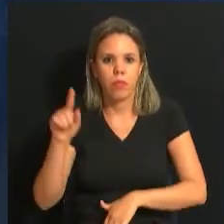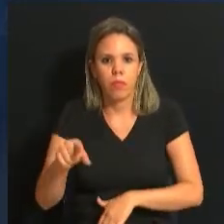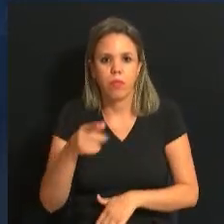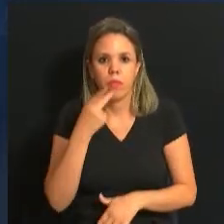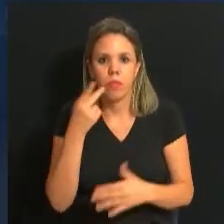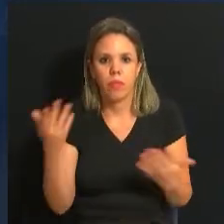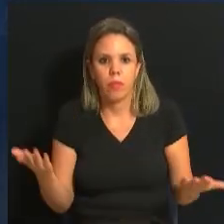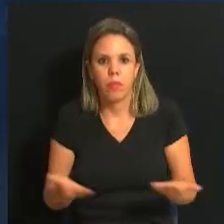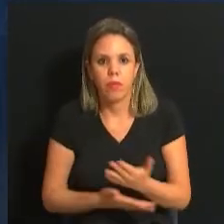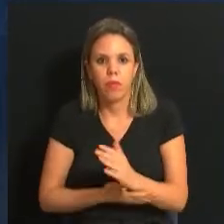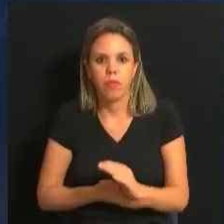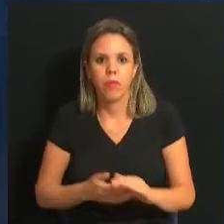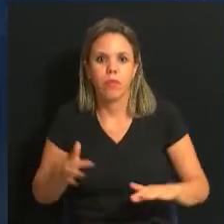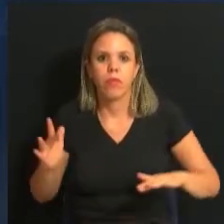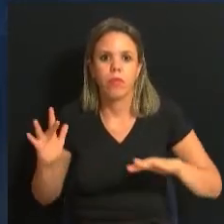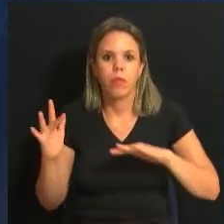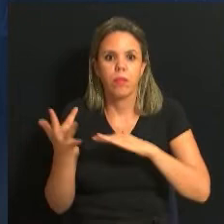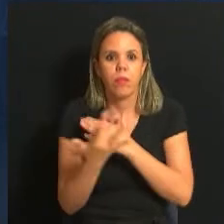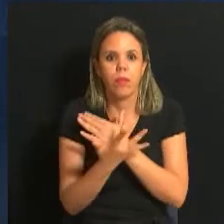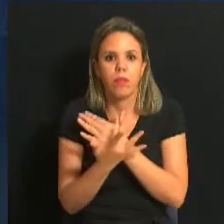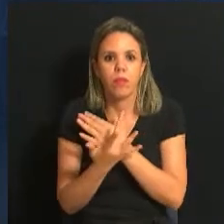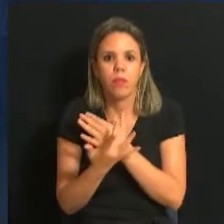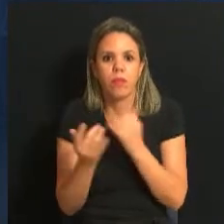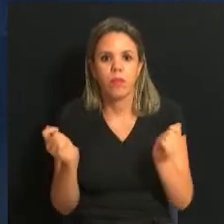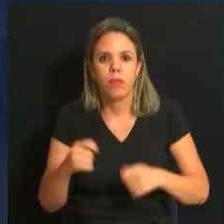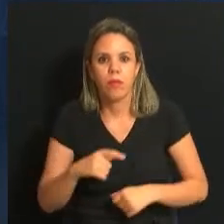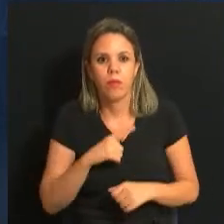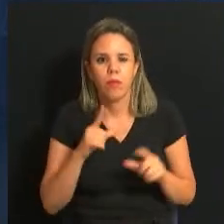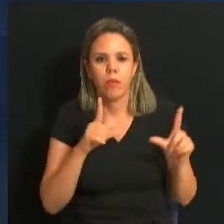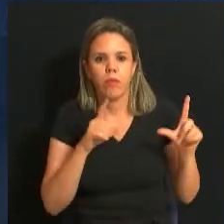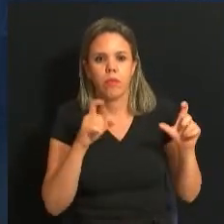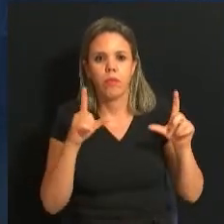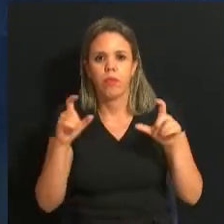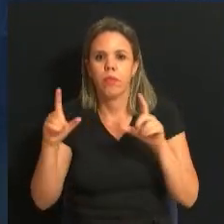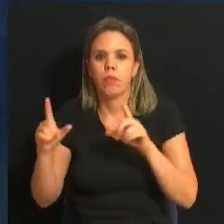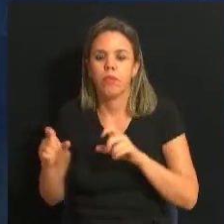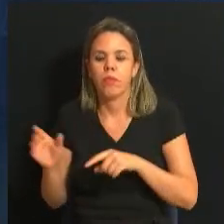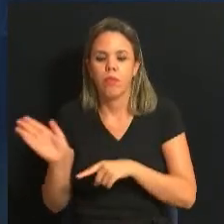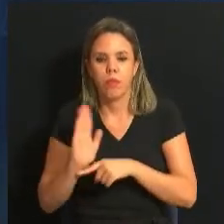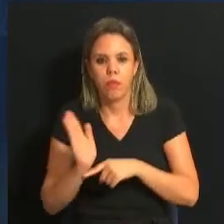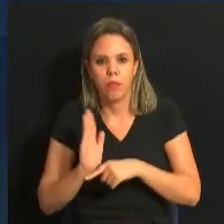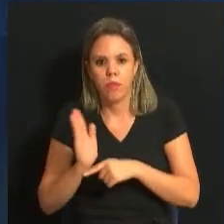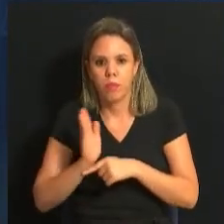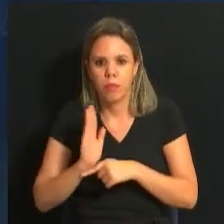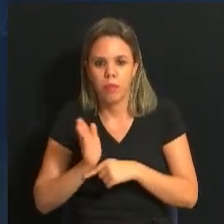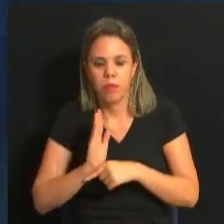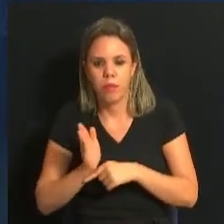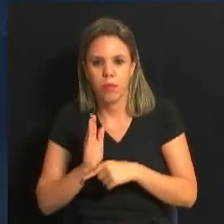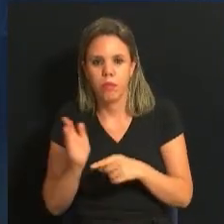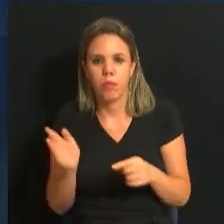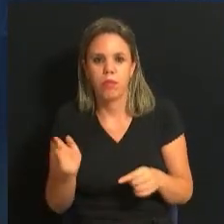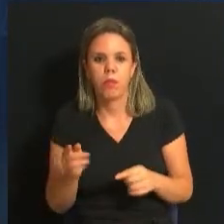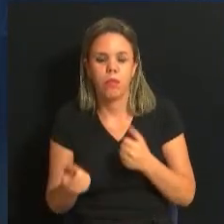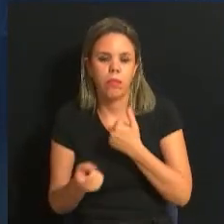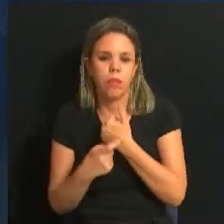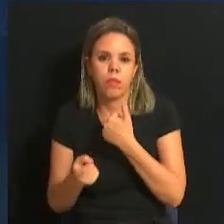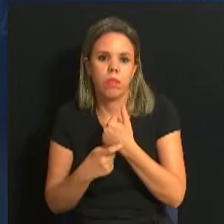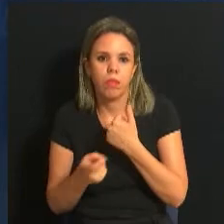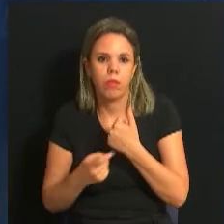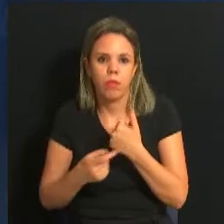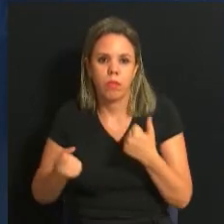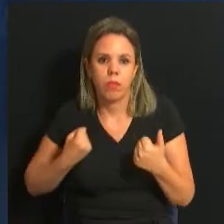agora. As redes sociais que possuem fotos, vídeos, curtidas, número